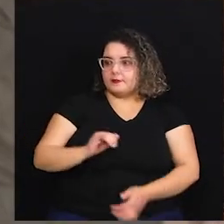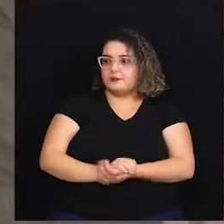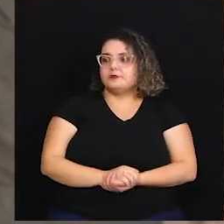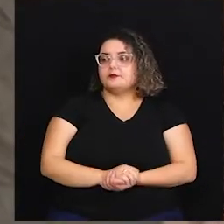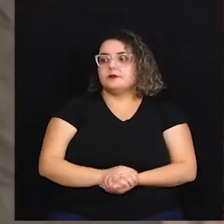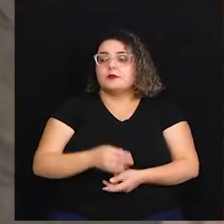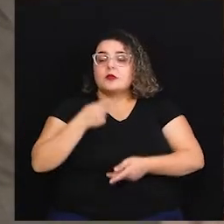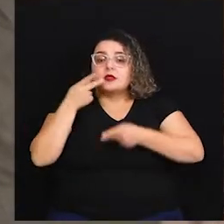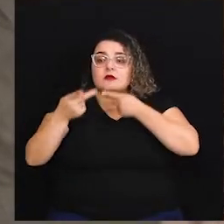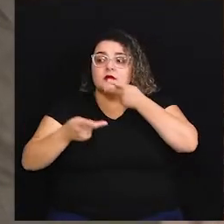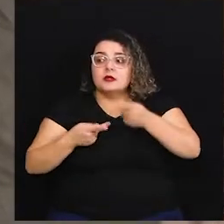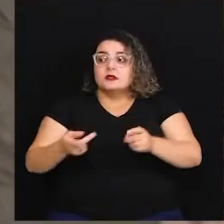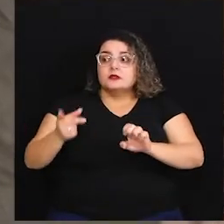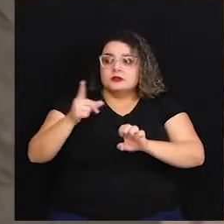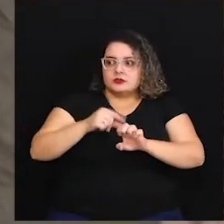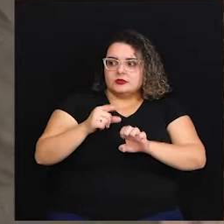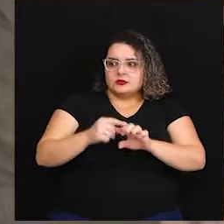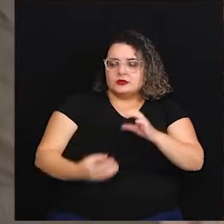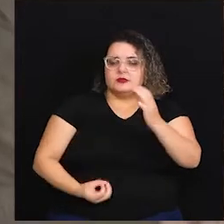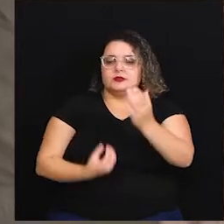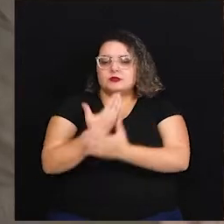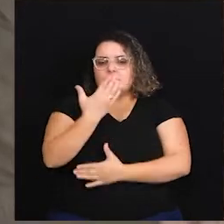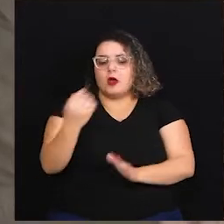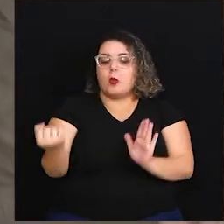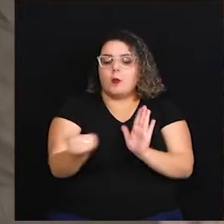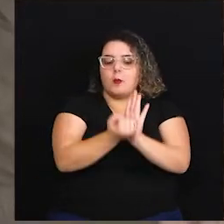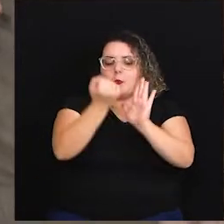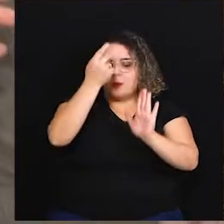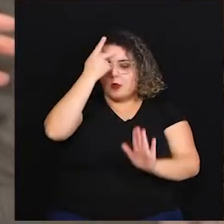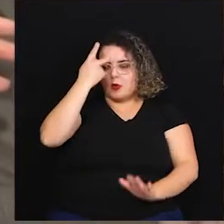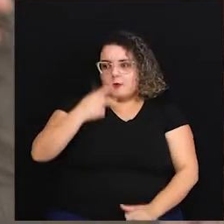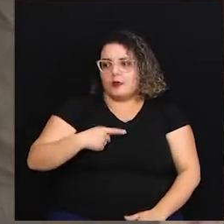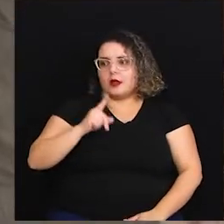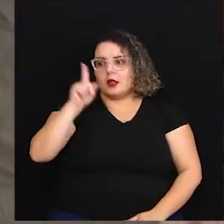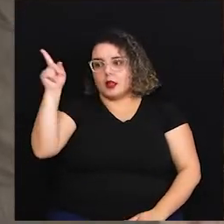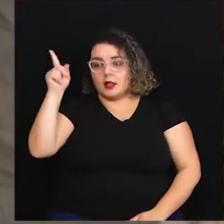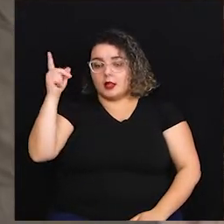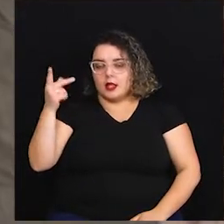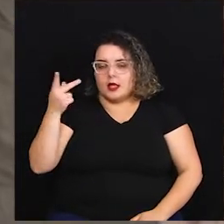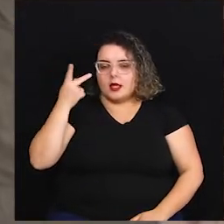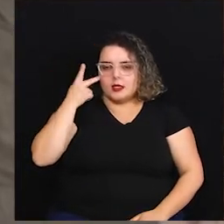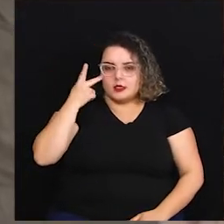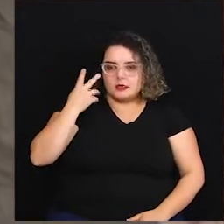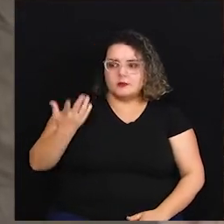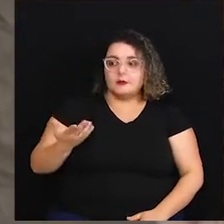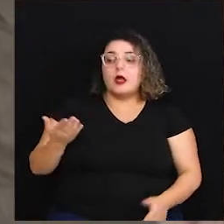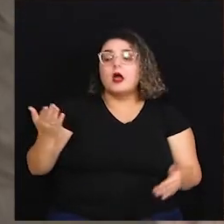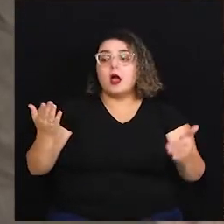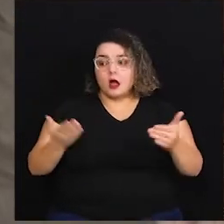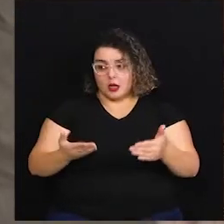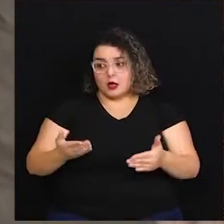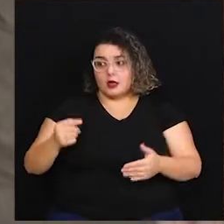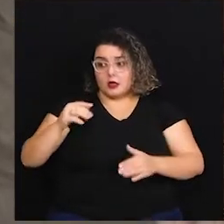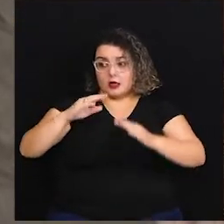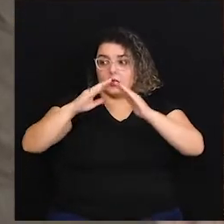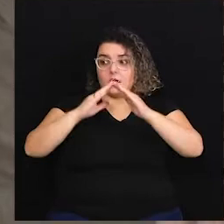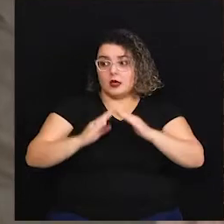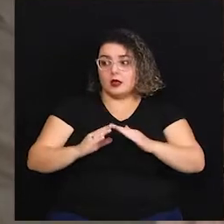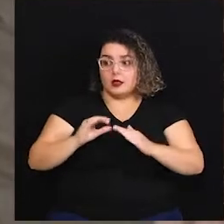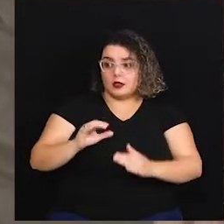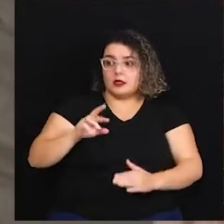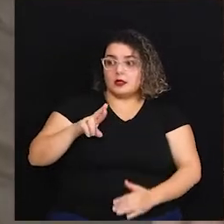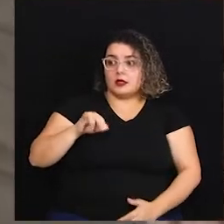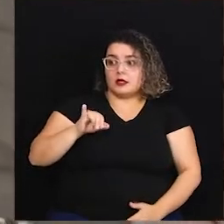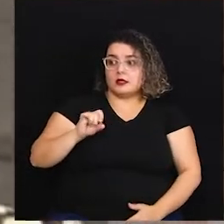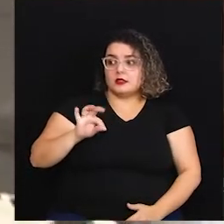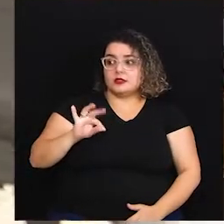já falou de uma empreendedora que criou uma marca própria lá na capital paulista, agora a gente está na casa